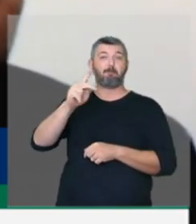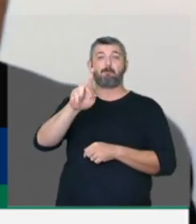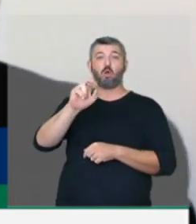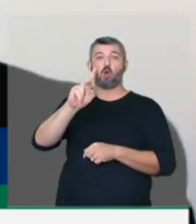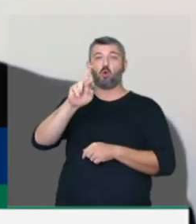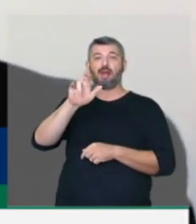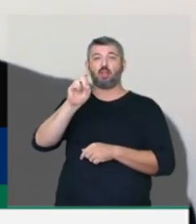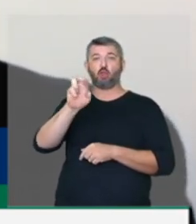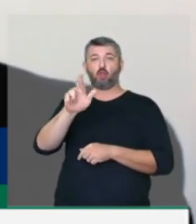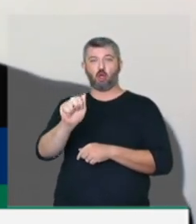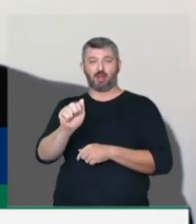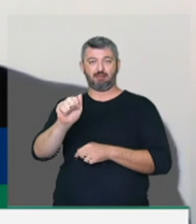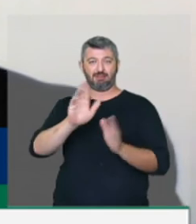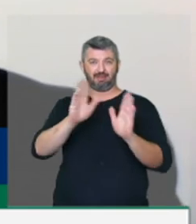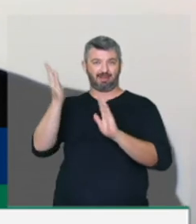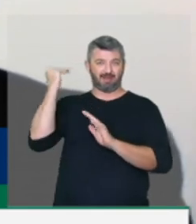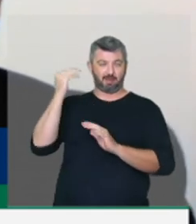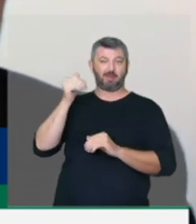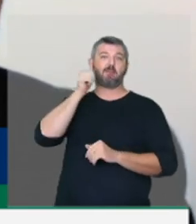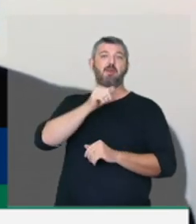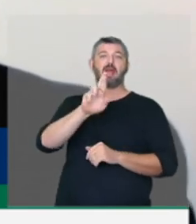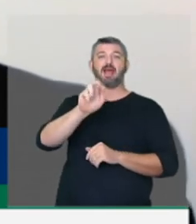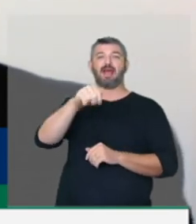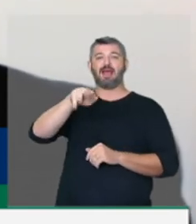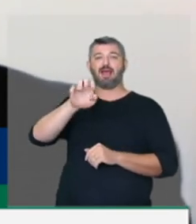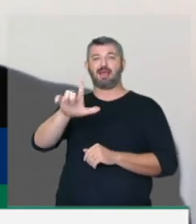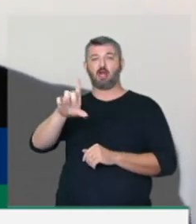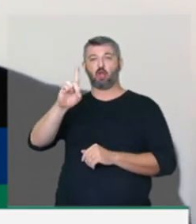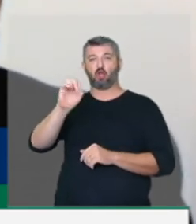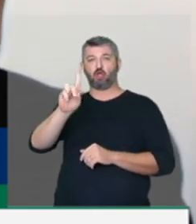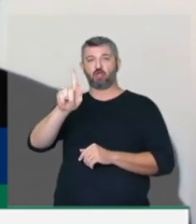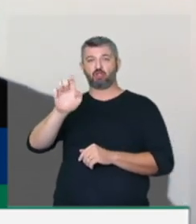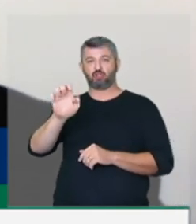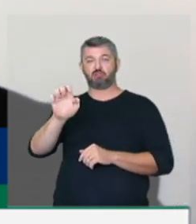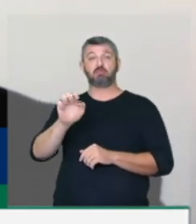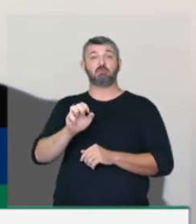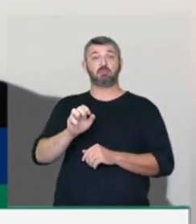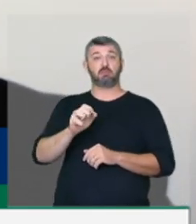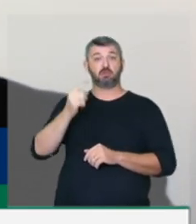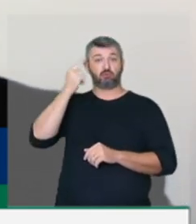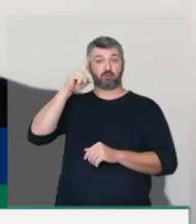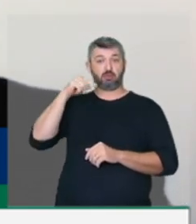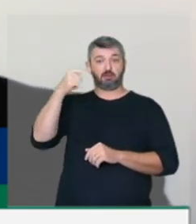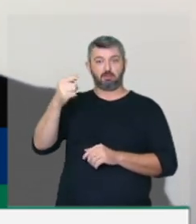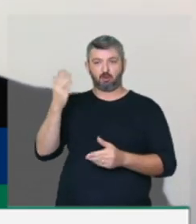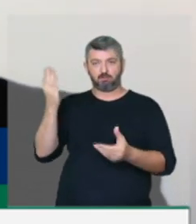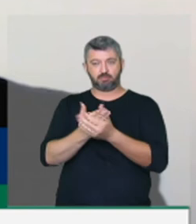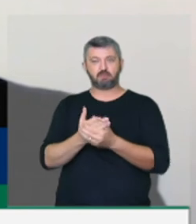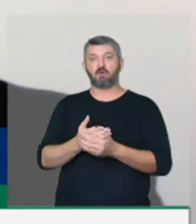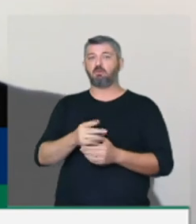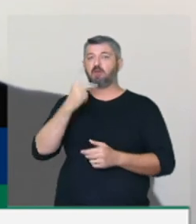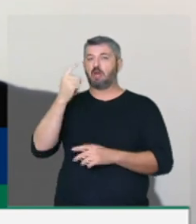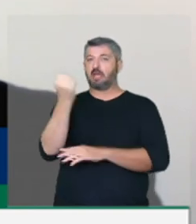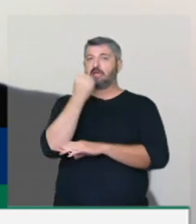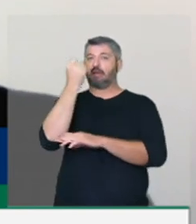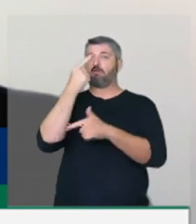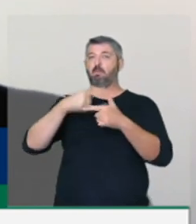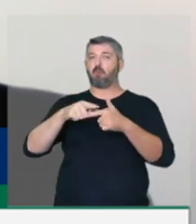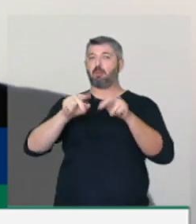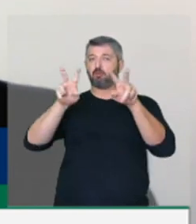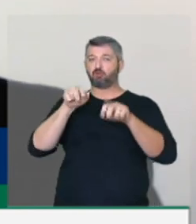a senhora Raquel Dodge, no dia seguinte à instauração, se manifestou pontuando as graves e potenciais consequências